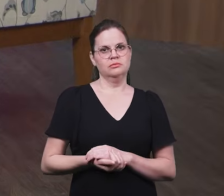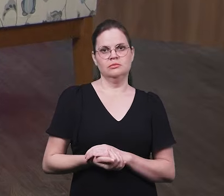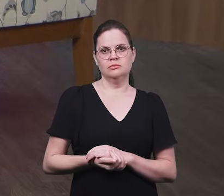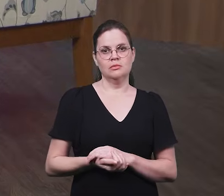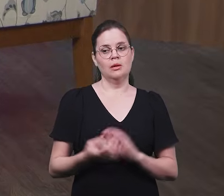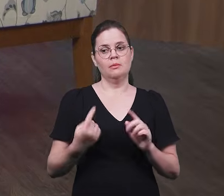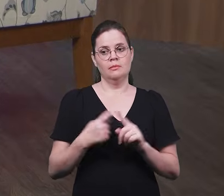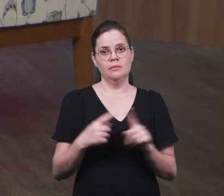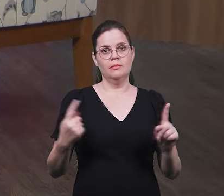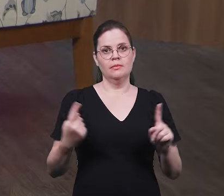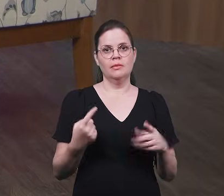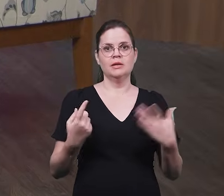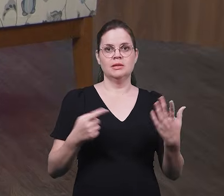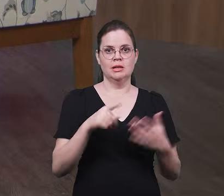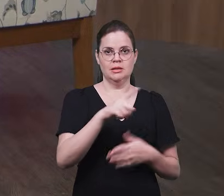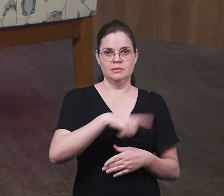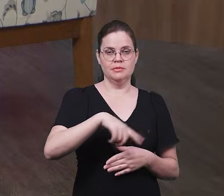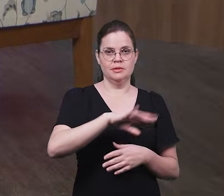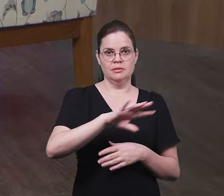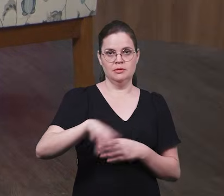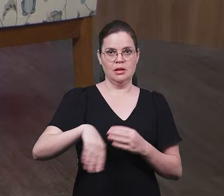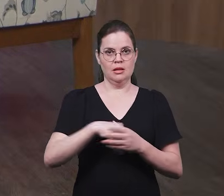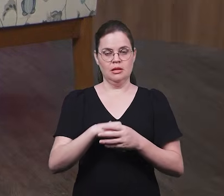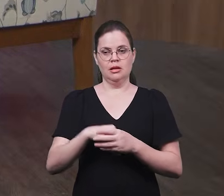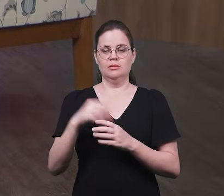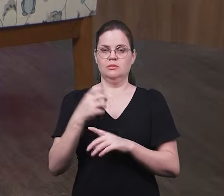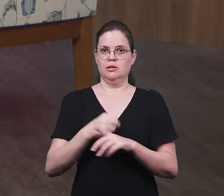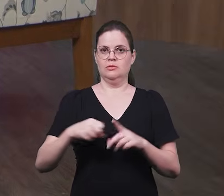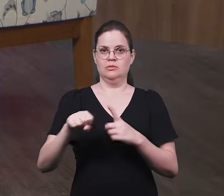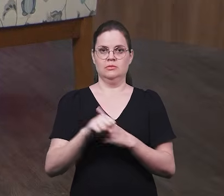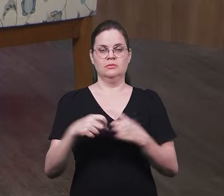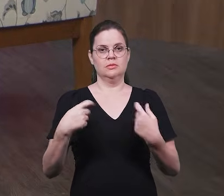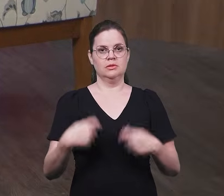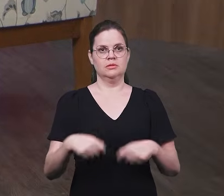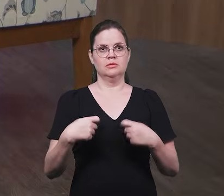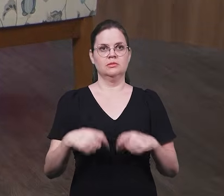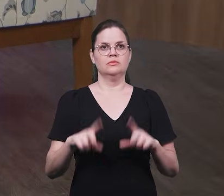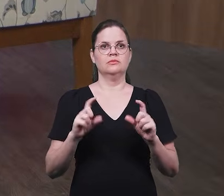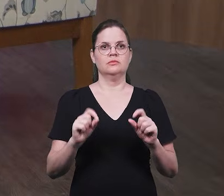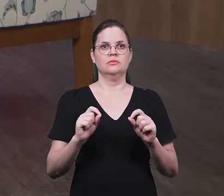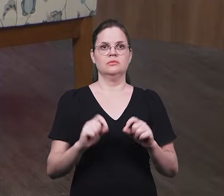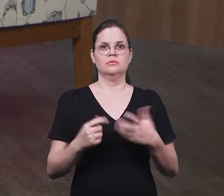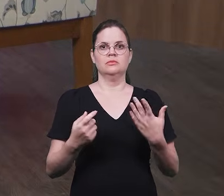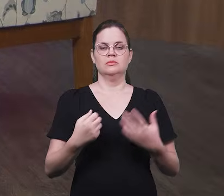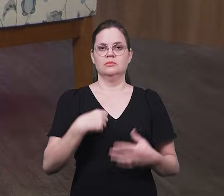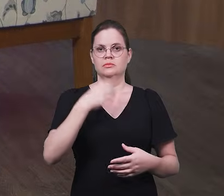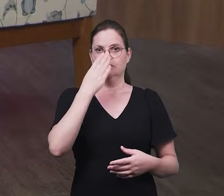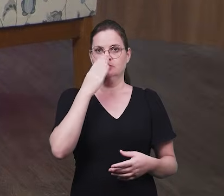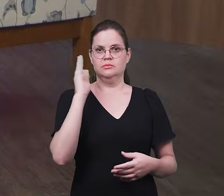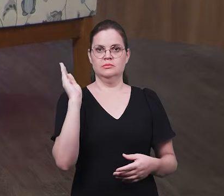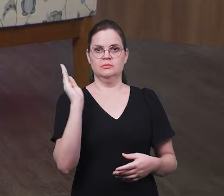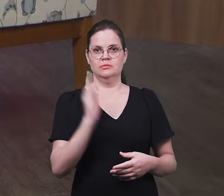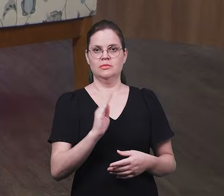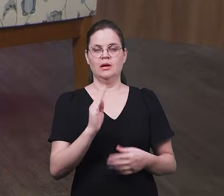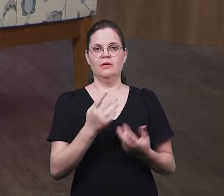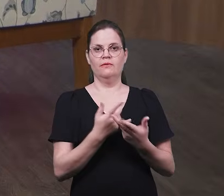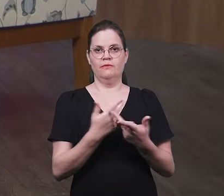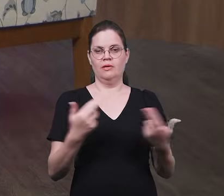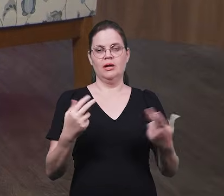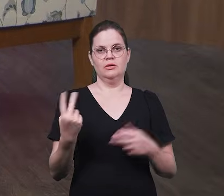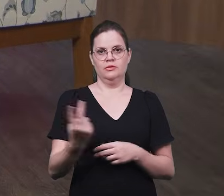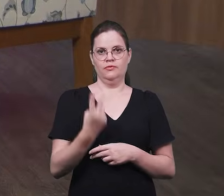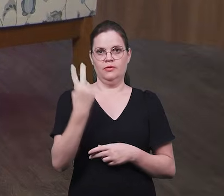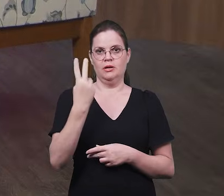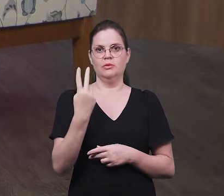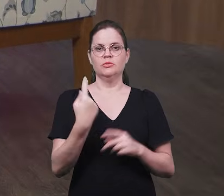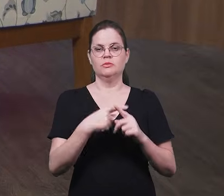jovens precisariam entrar nessa nova sociedade. E para entrar, eles teriam que, na verdade, abdicar